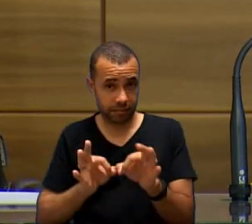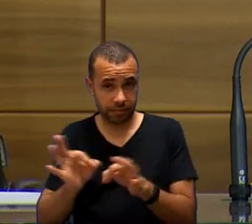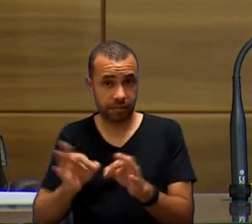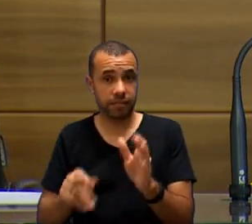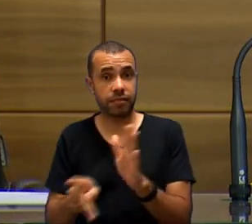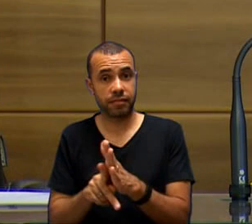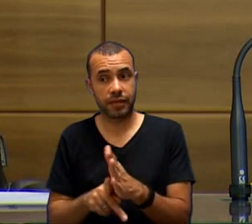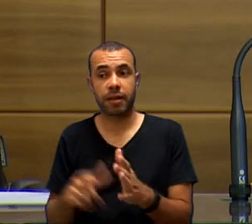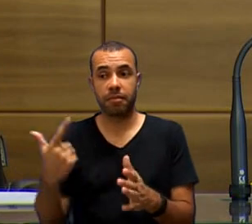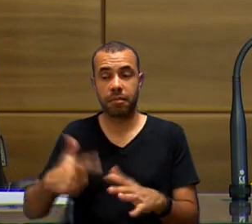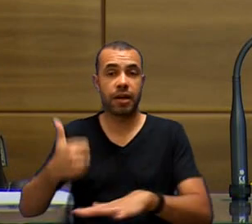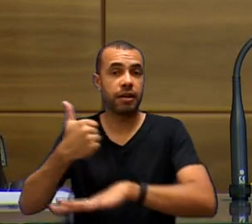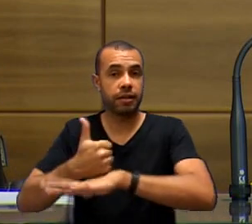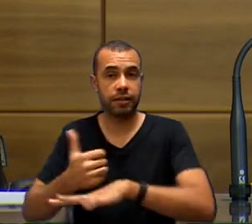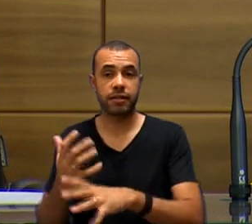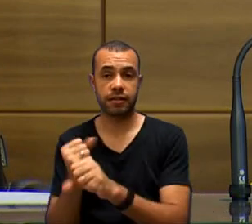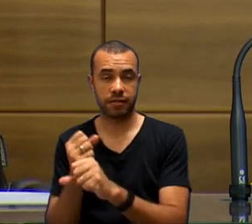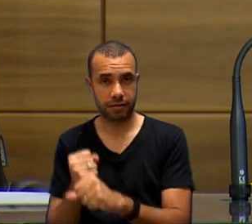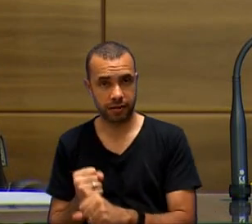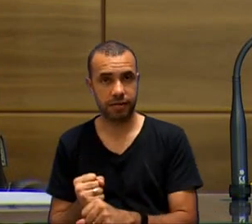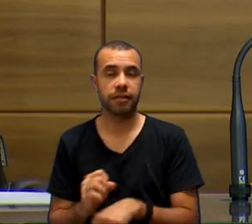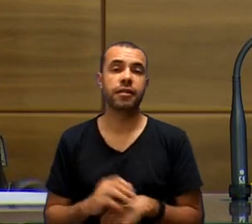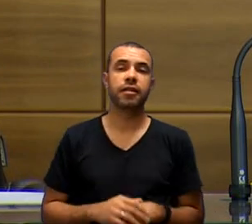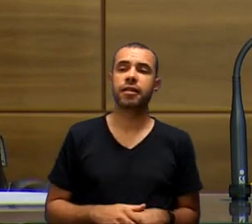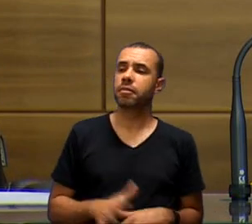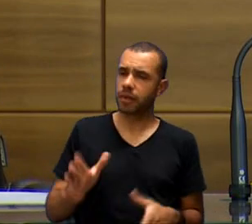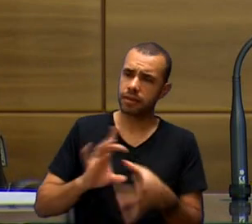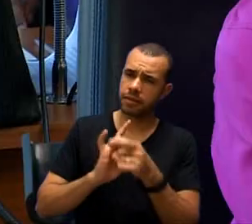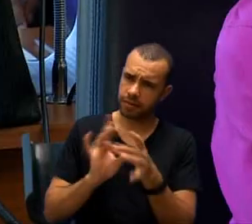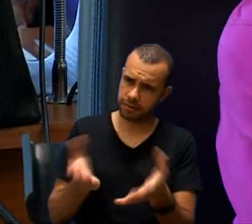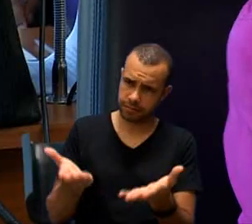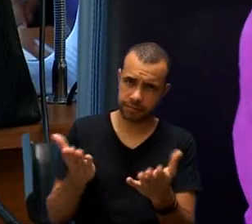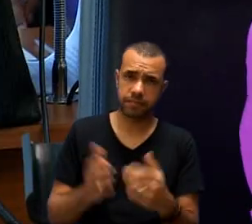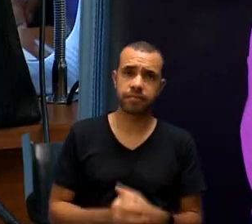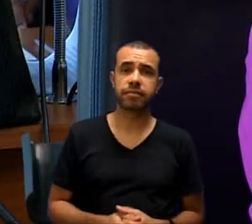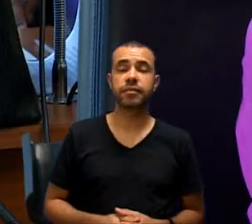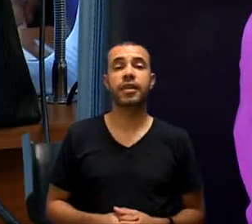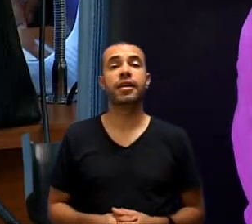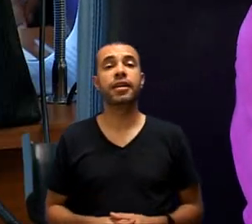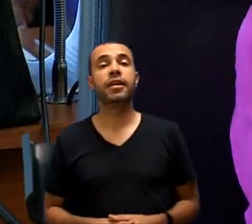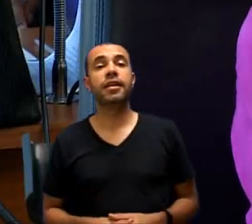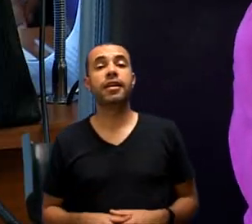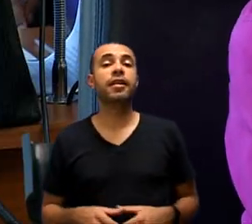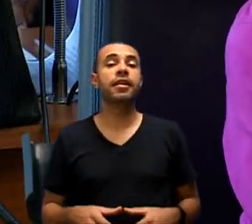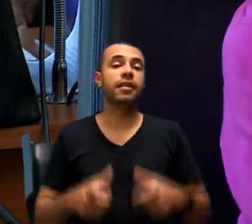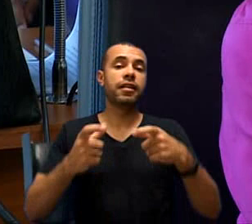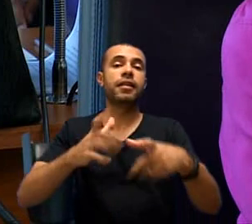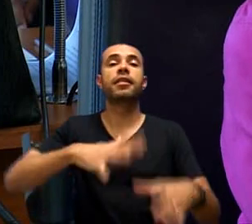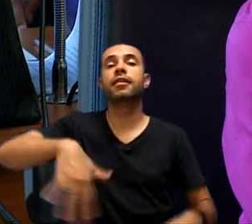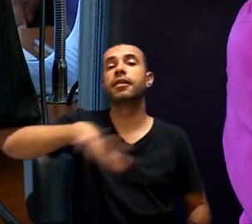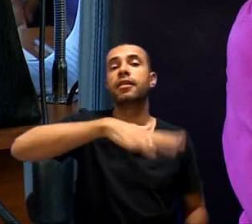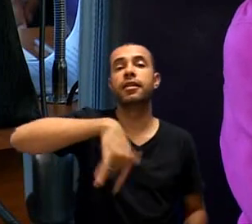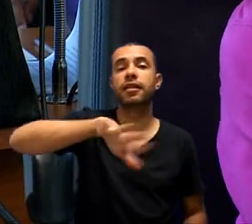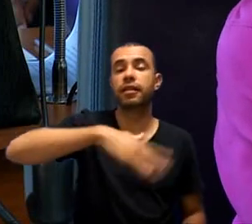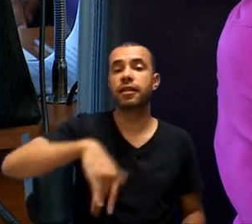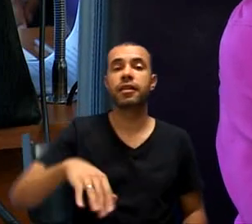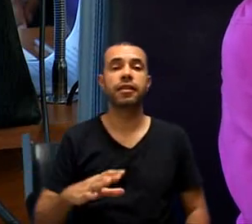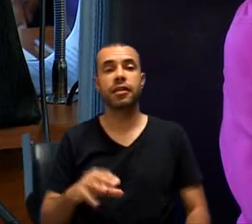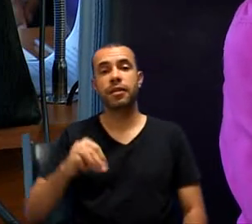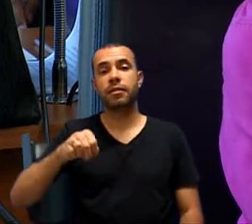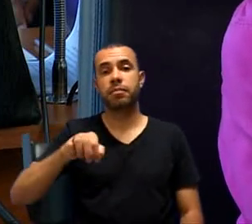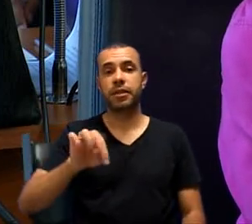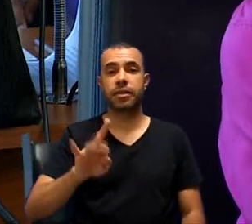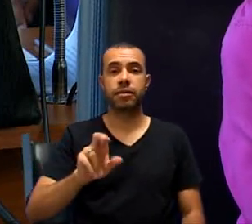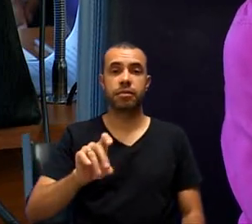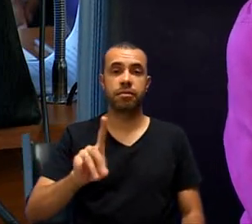Obras. Mas, pois não, vereadora? Relações Metropolitanas, queria que o senhor indicasse alguma ação da